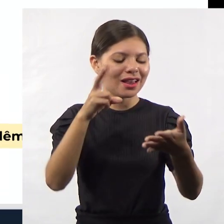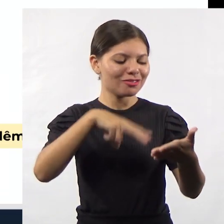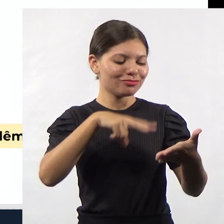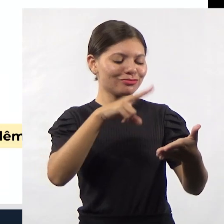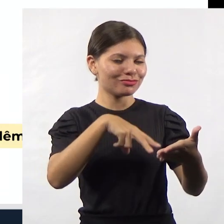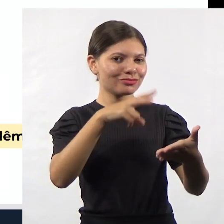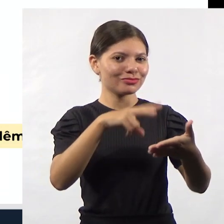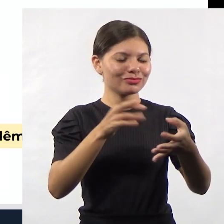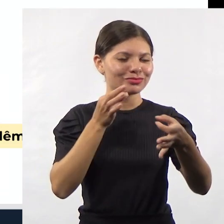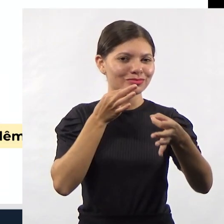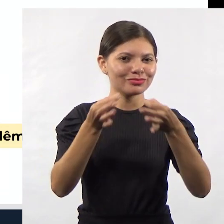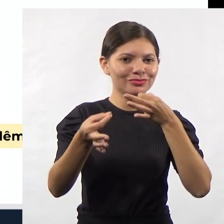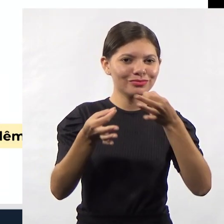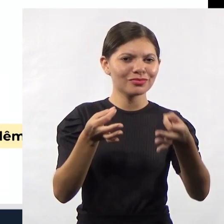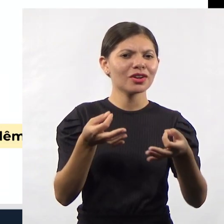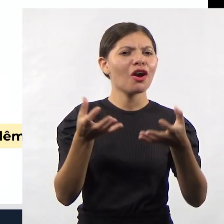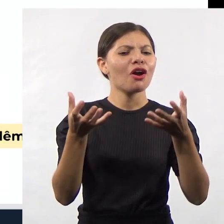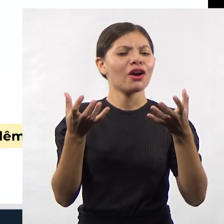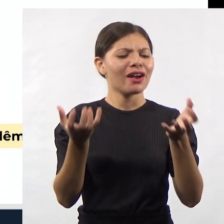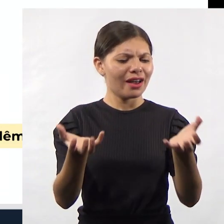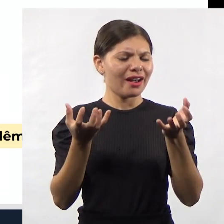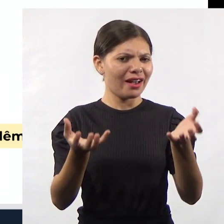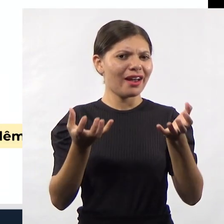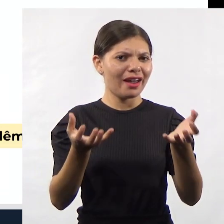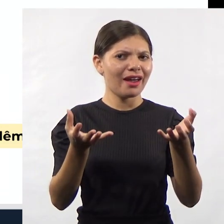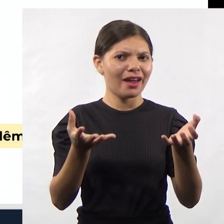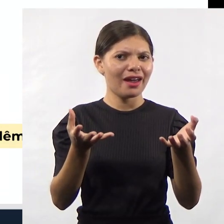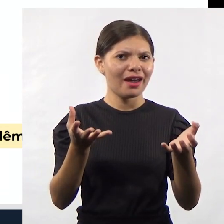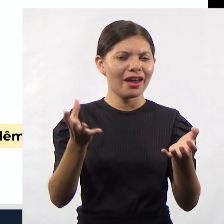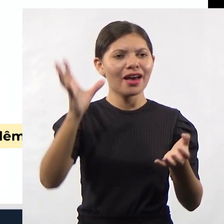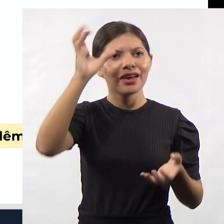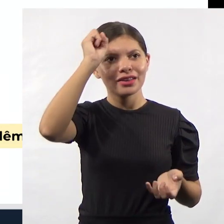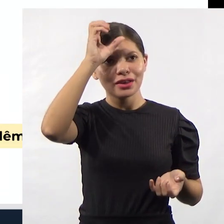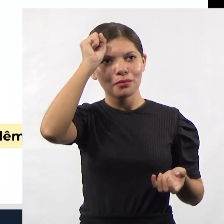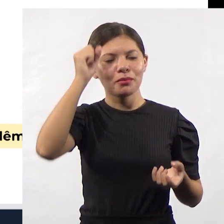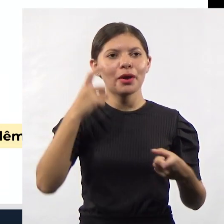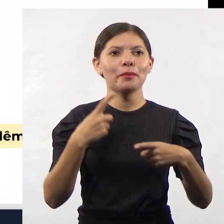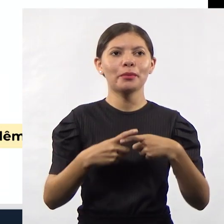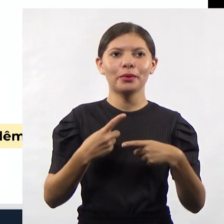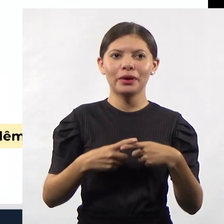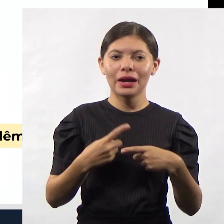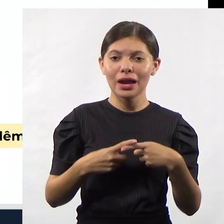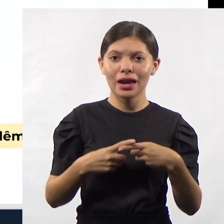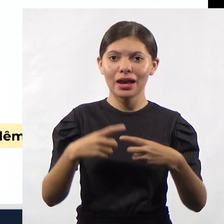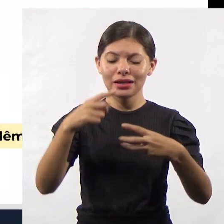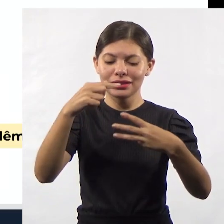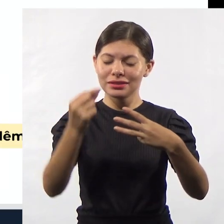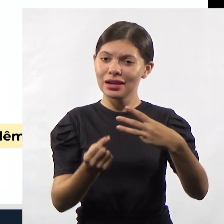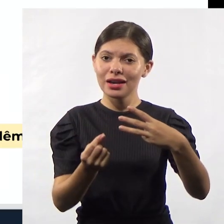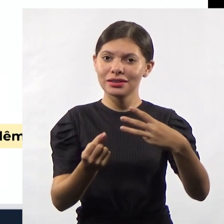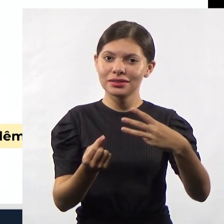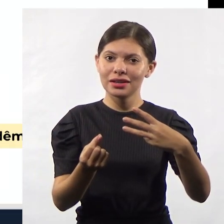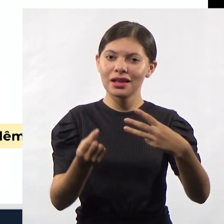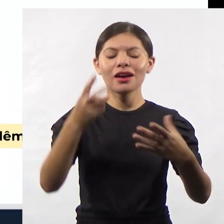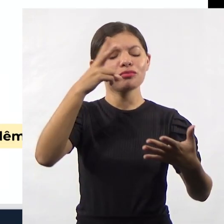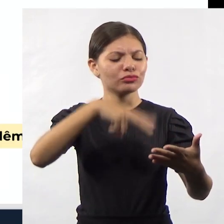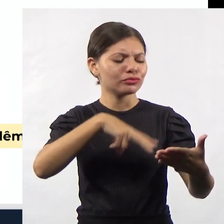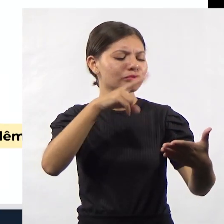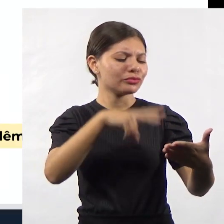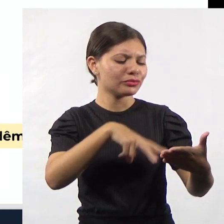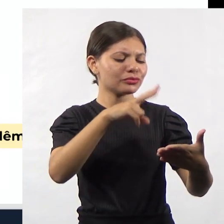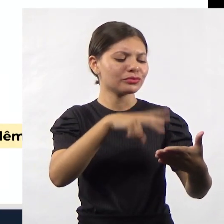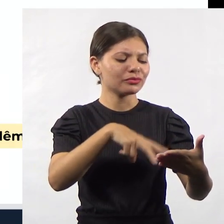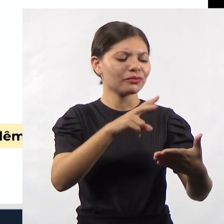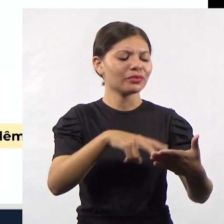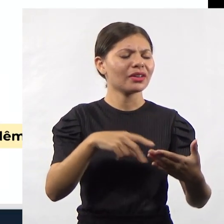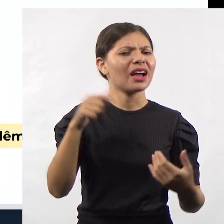nossas leituras. Mas se você quiser saber exatamente por que é descritiva, explicativa e exploratória, você tem que